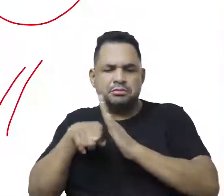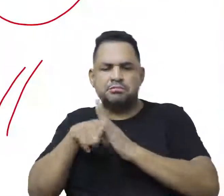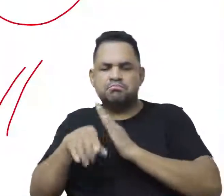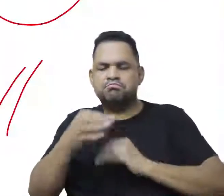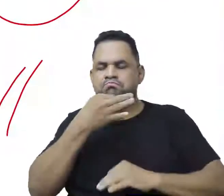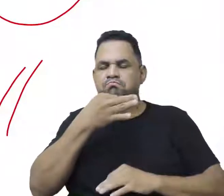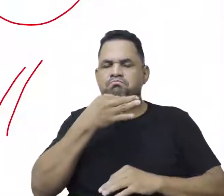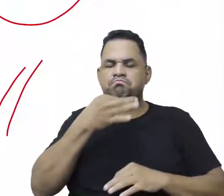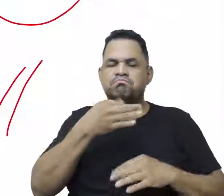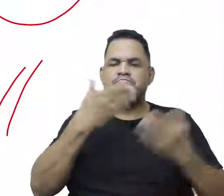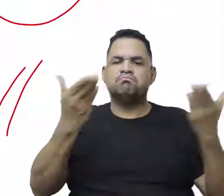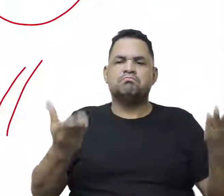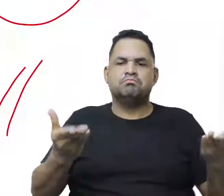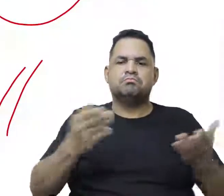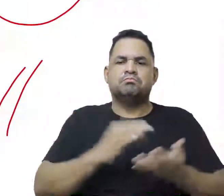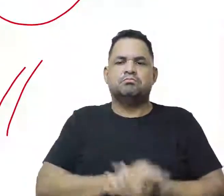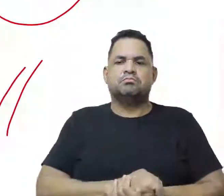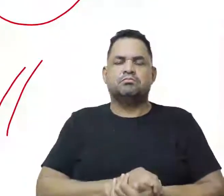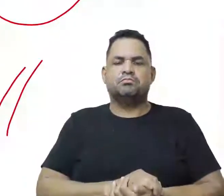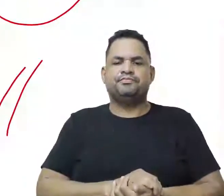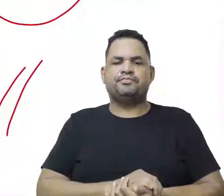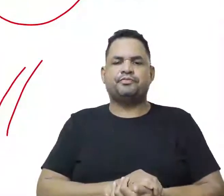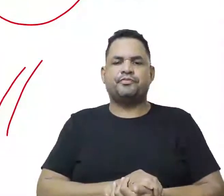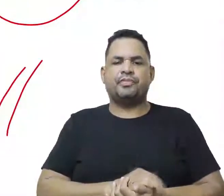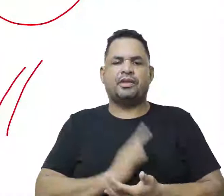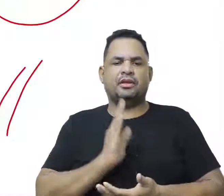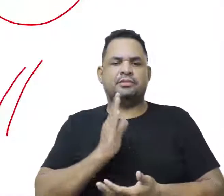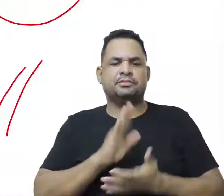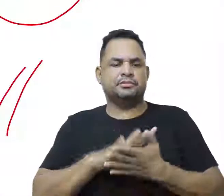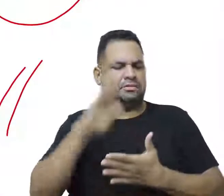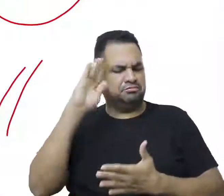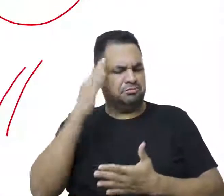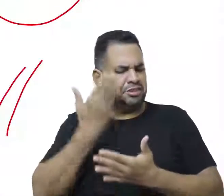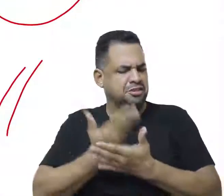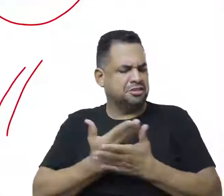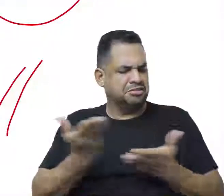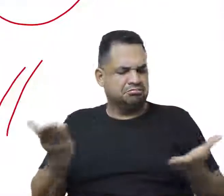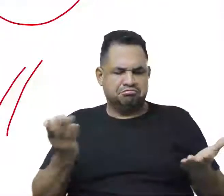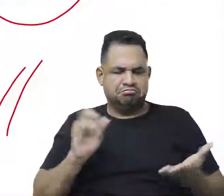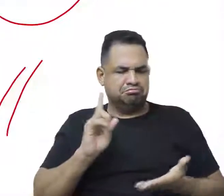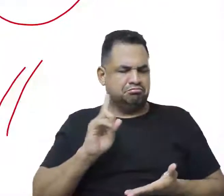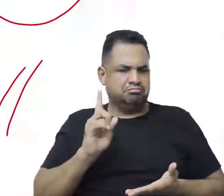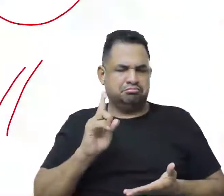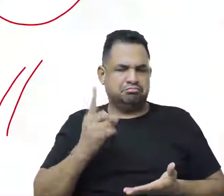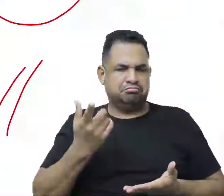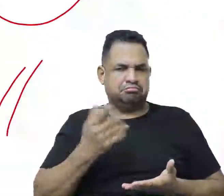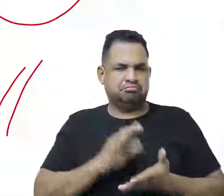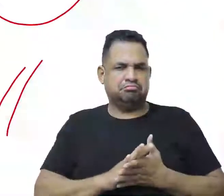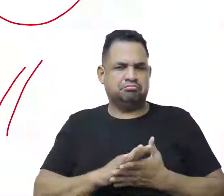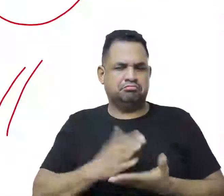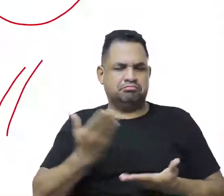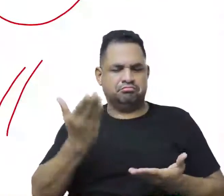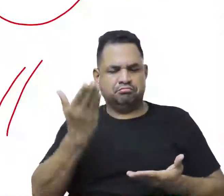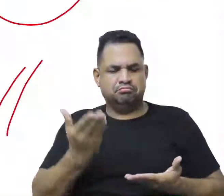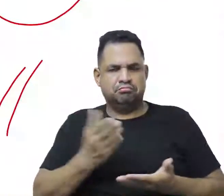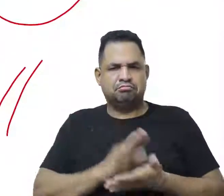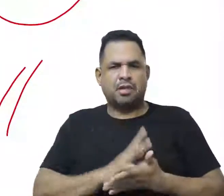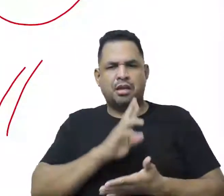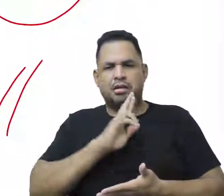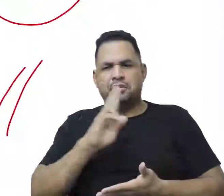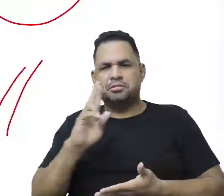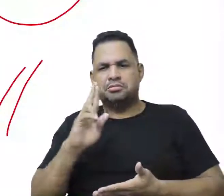mais Oi tá muito questionador né aquele já não tá acreditando naquela naquelas crianças né